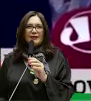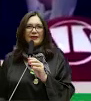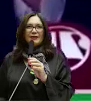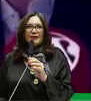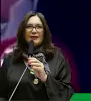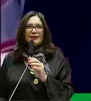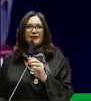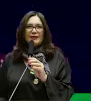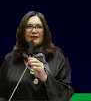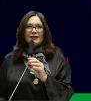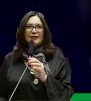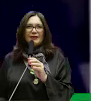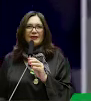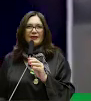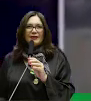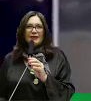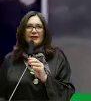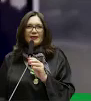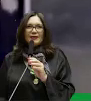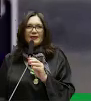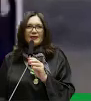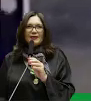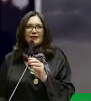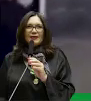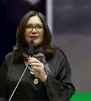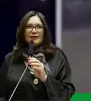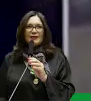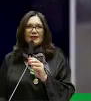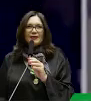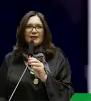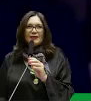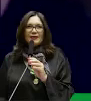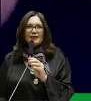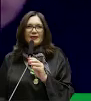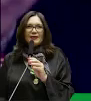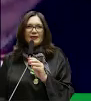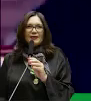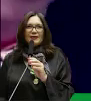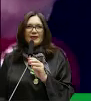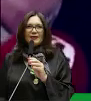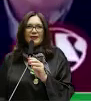ou desmentir o que disseste comunicado a china